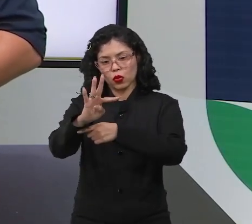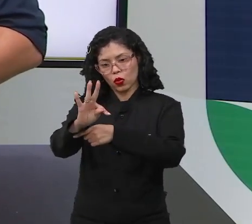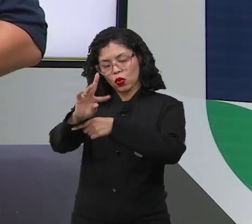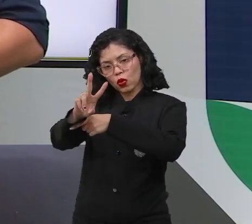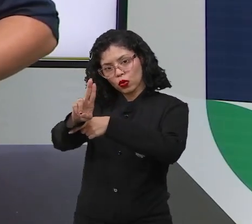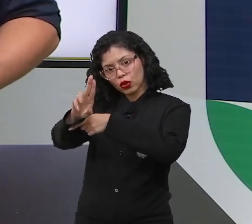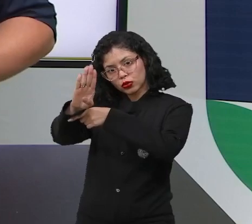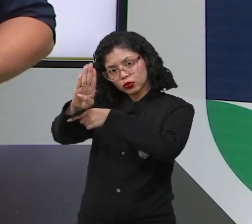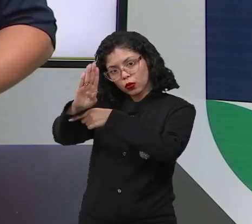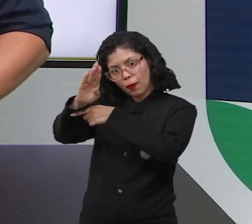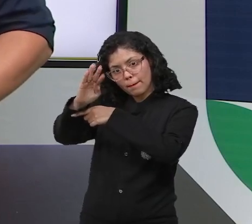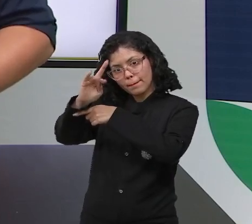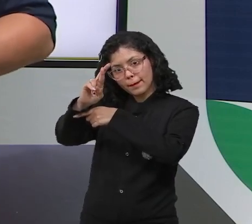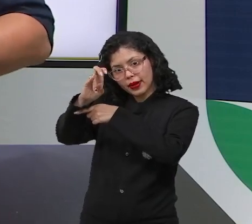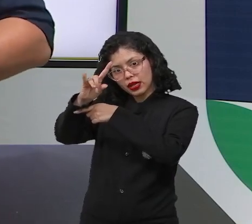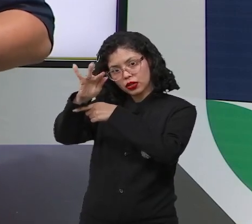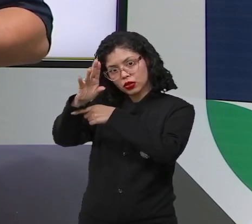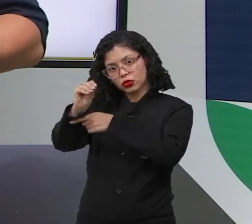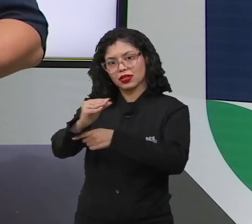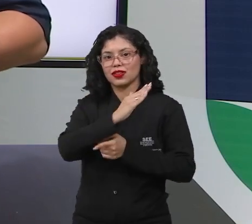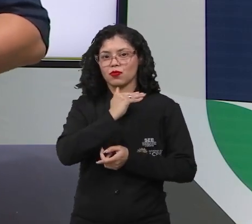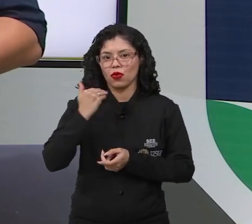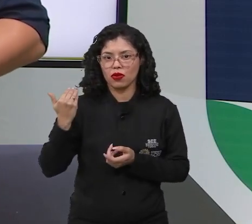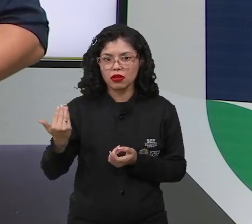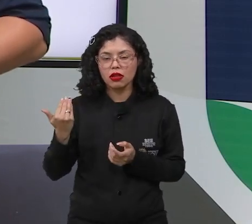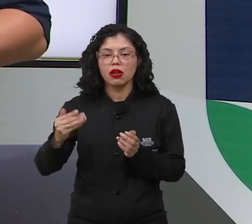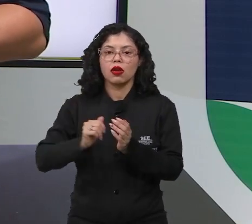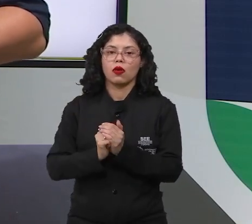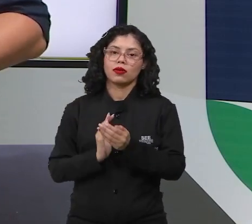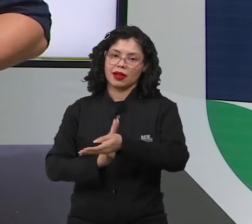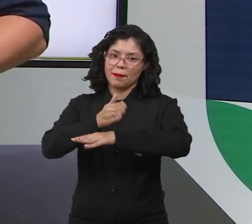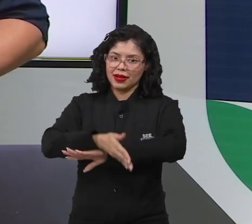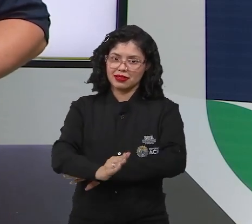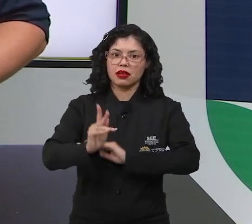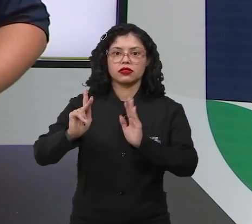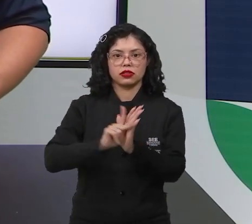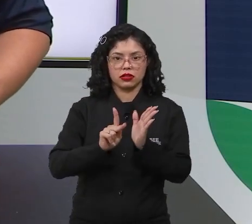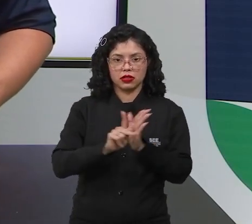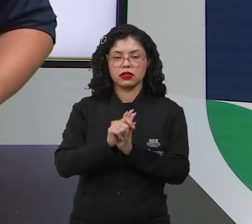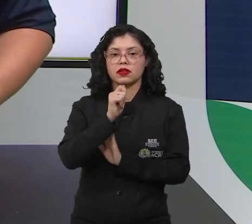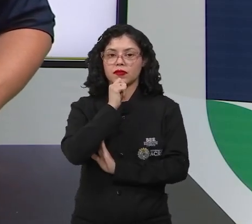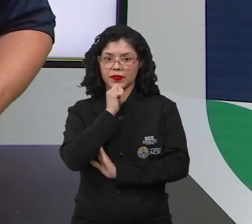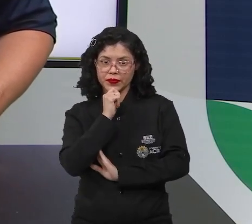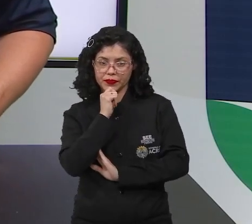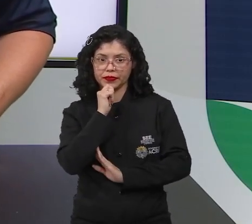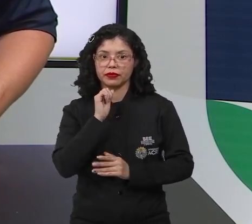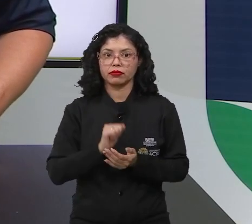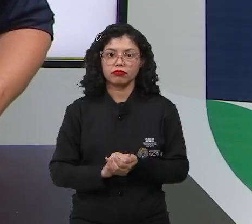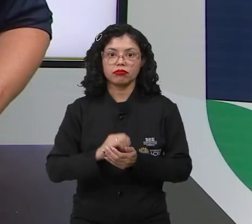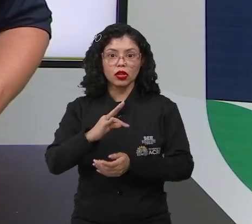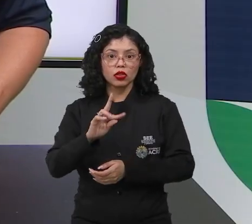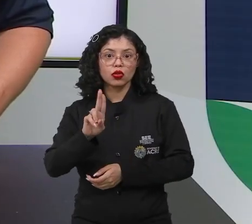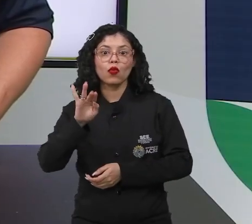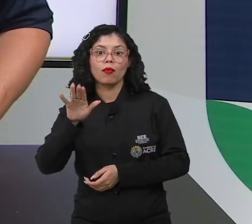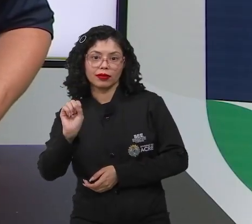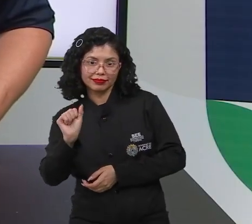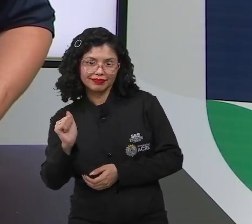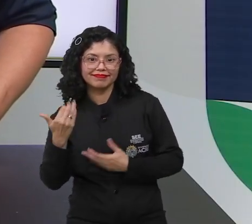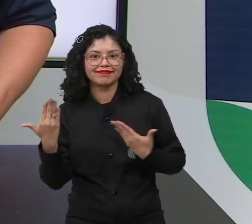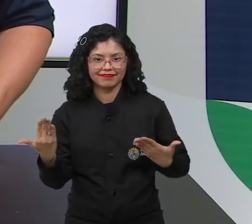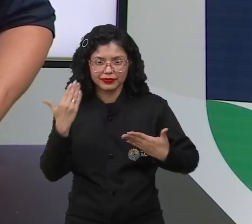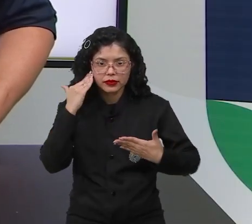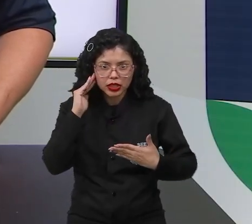na África, morriam na travessia. Por isso, inclusive, esses navios têm o apelido de navios tumbeiros, tumbas, tumbeiro,